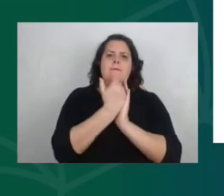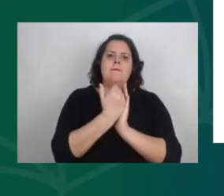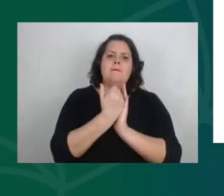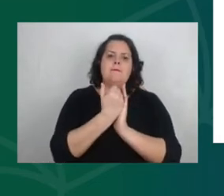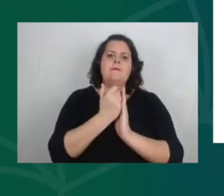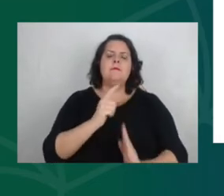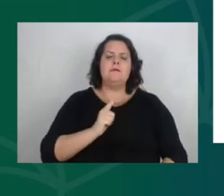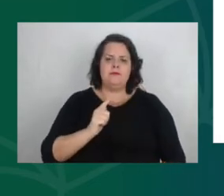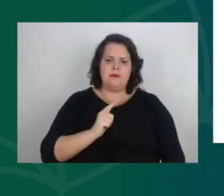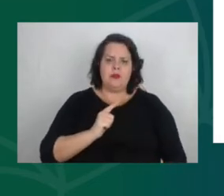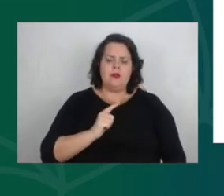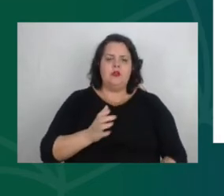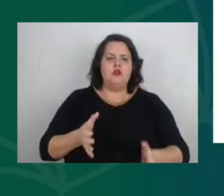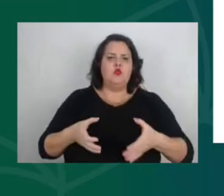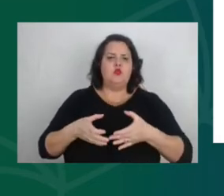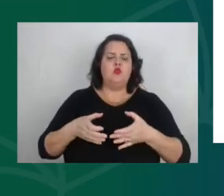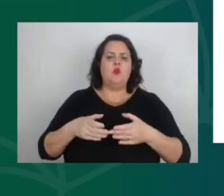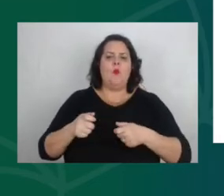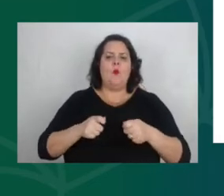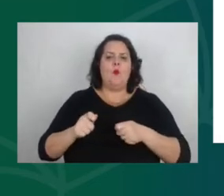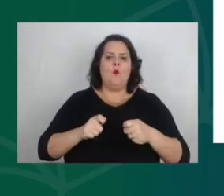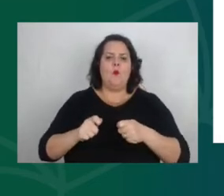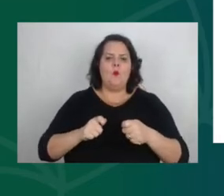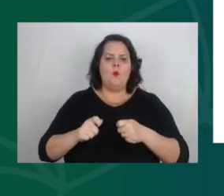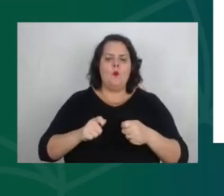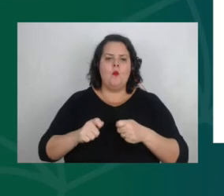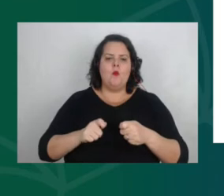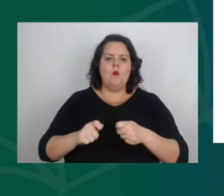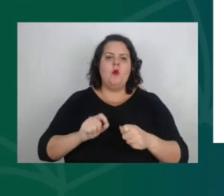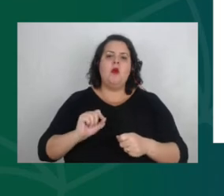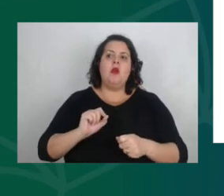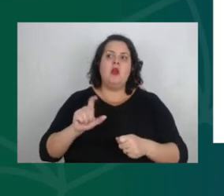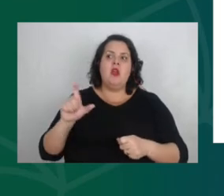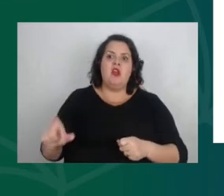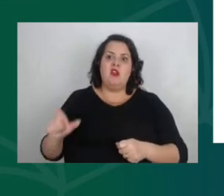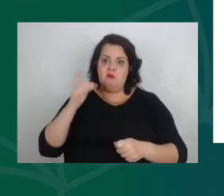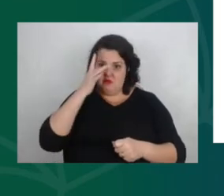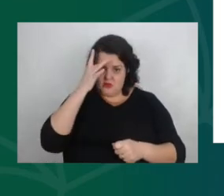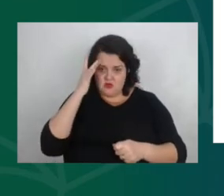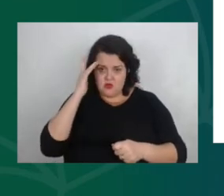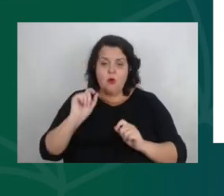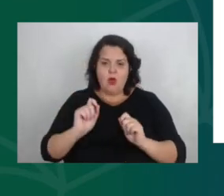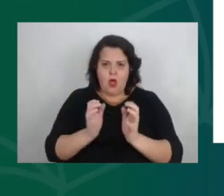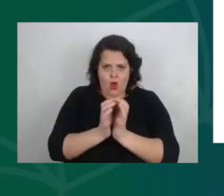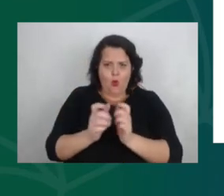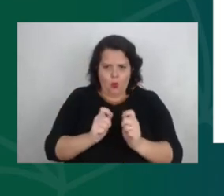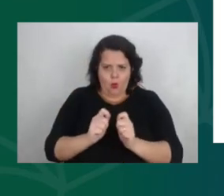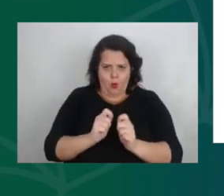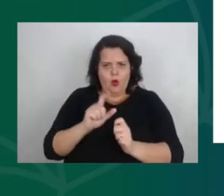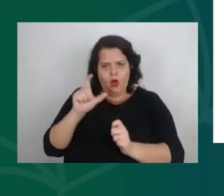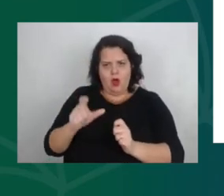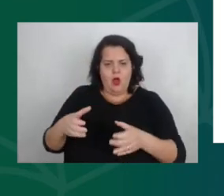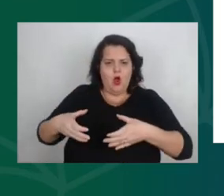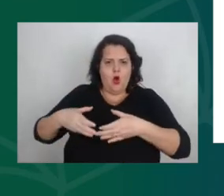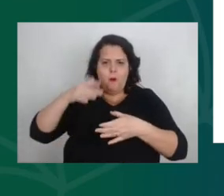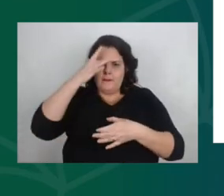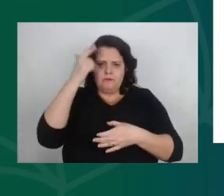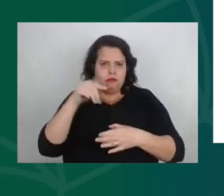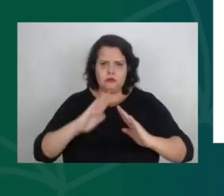controle, ele foi feito a partir de pessoas que nem eram resistentes aqui na cidade de Santos, para tirar completamente